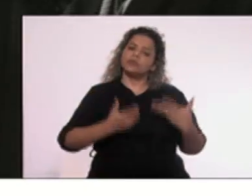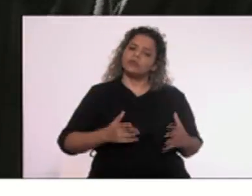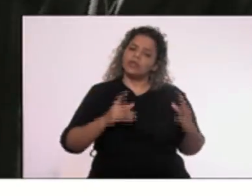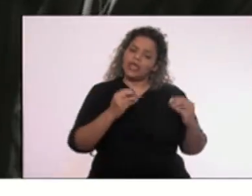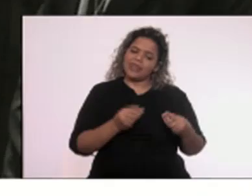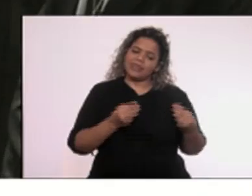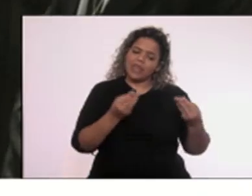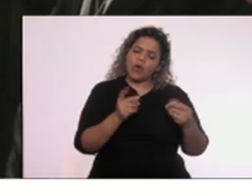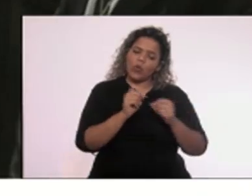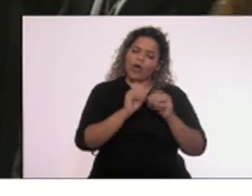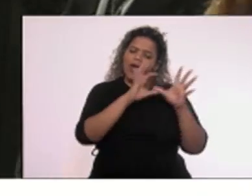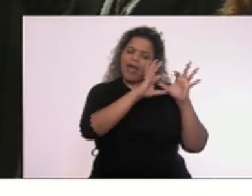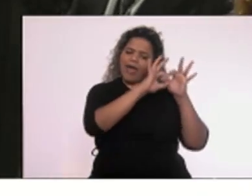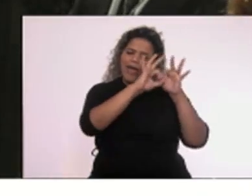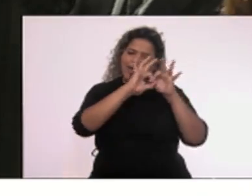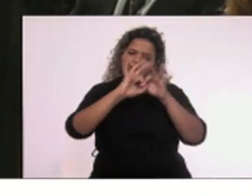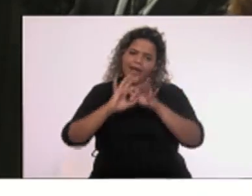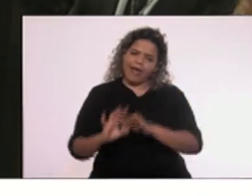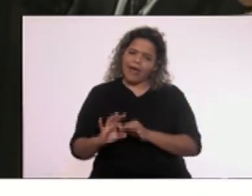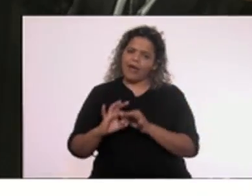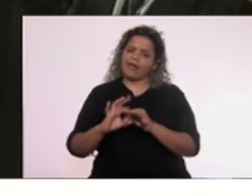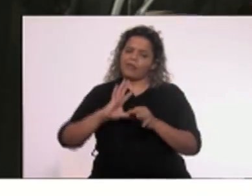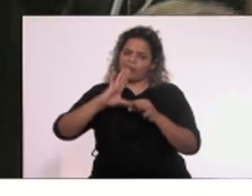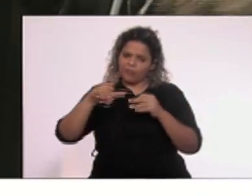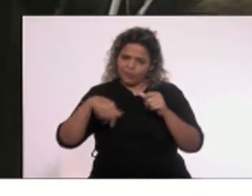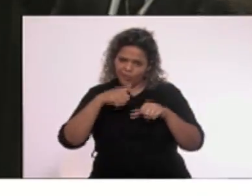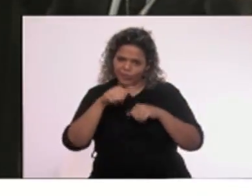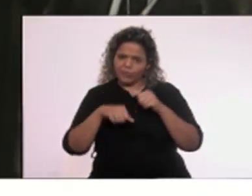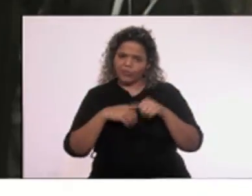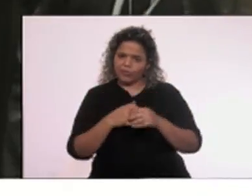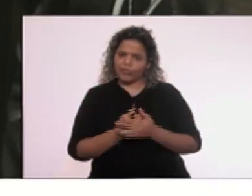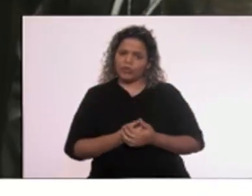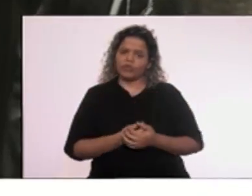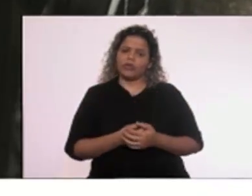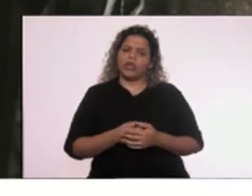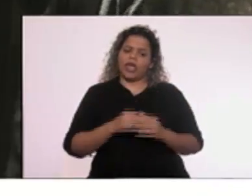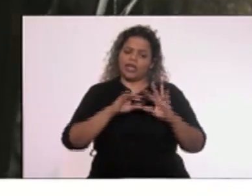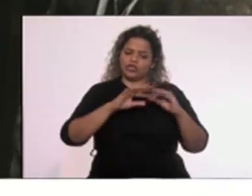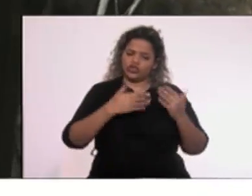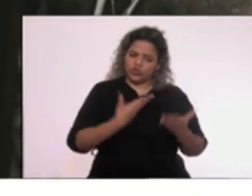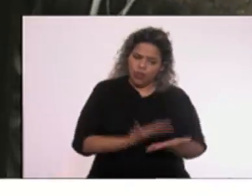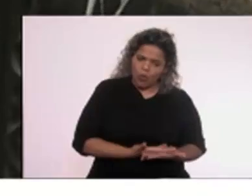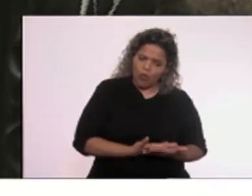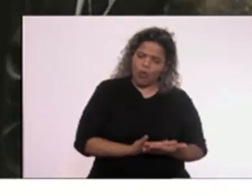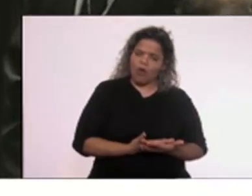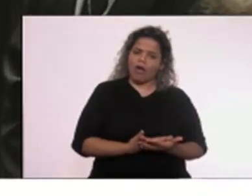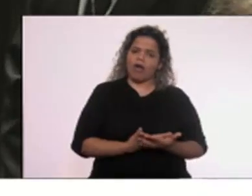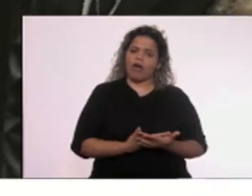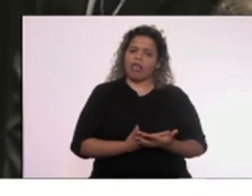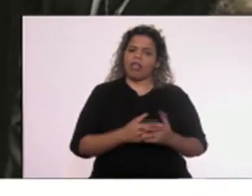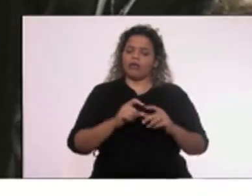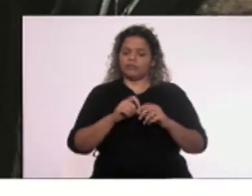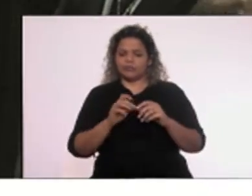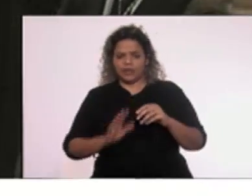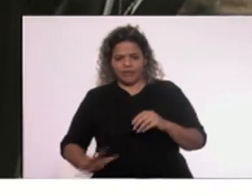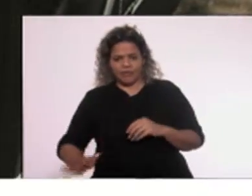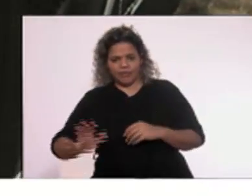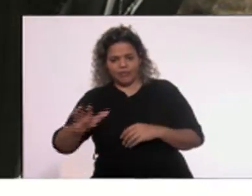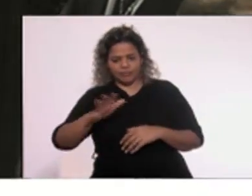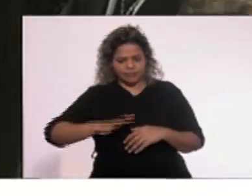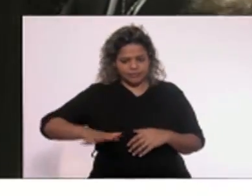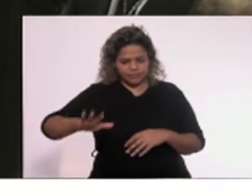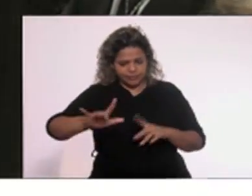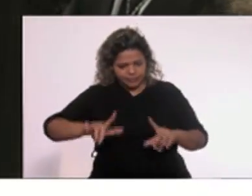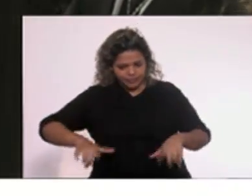forte elo, e aí tem uma outra mudança, entre as escolas e as comunidades em que